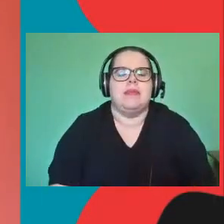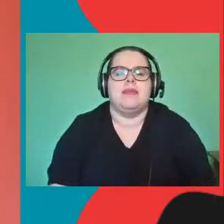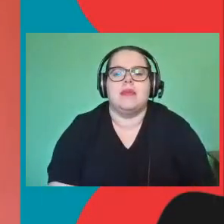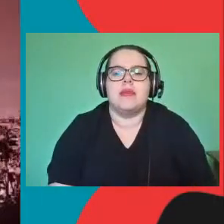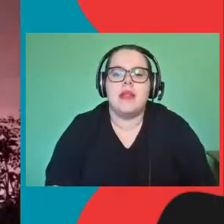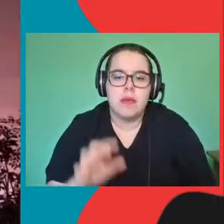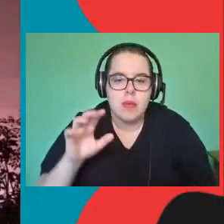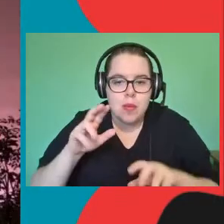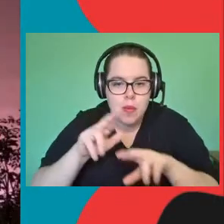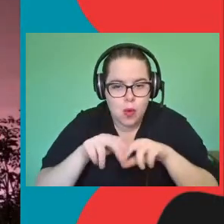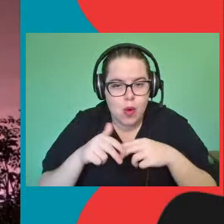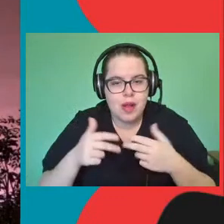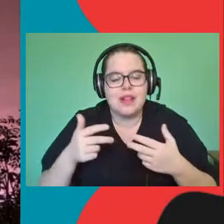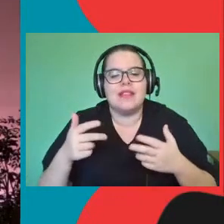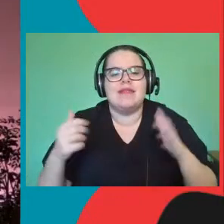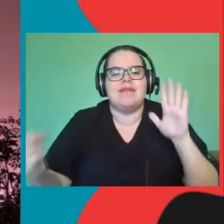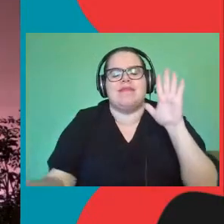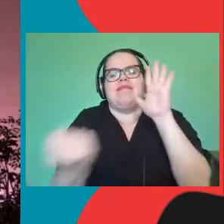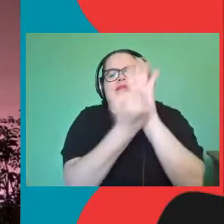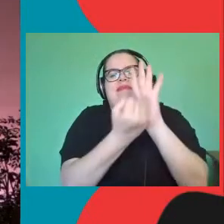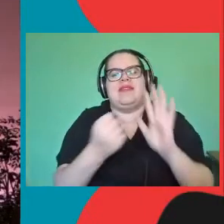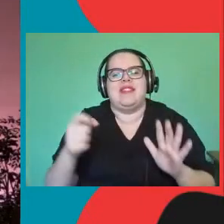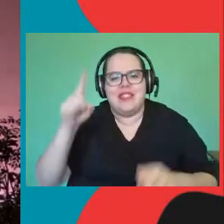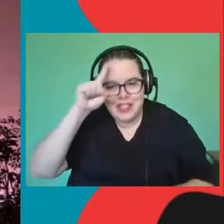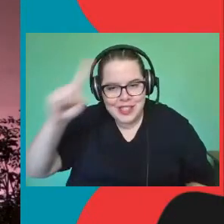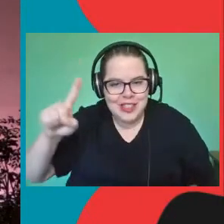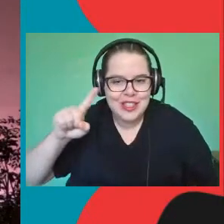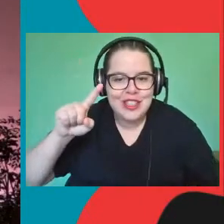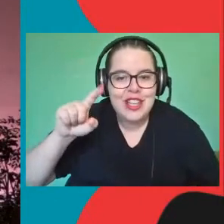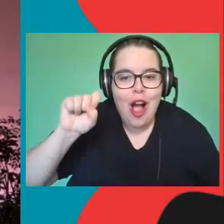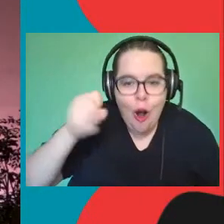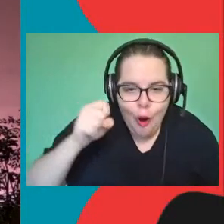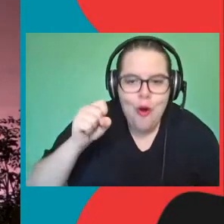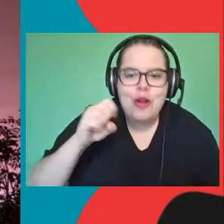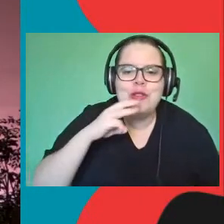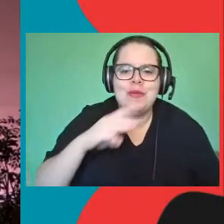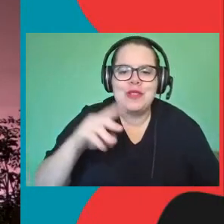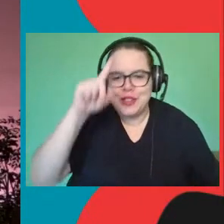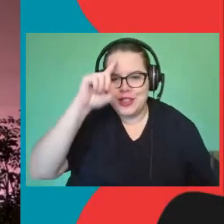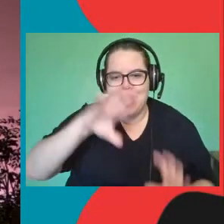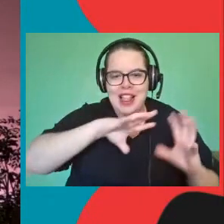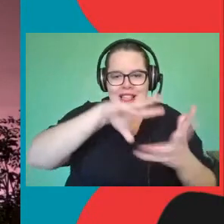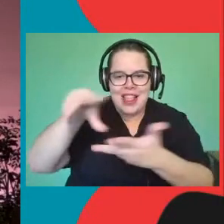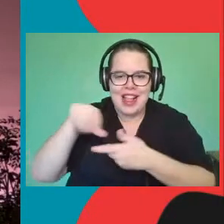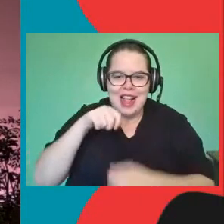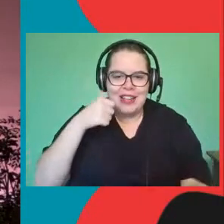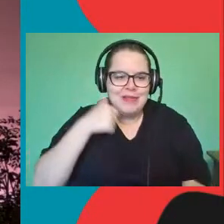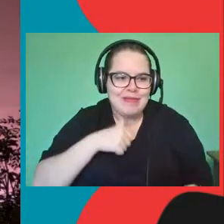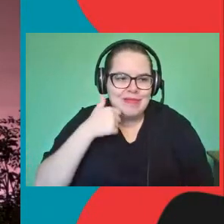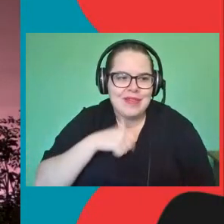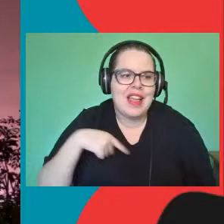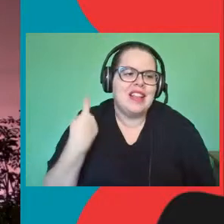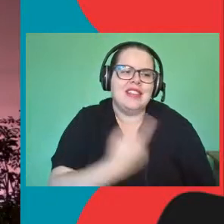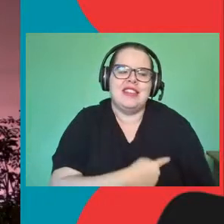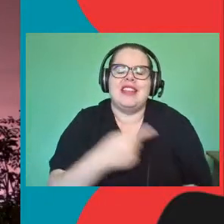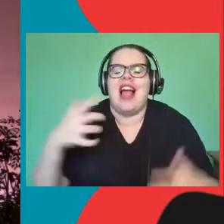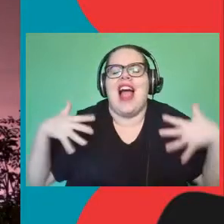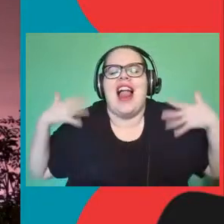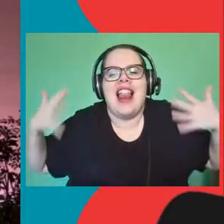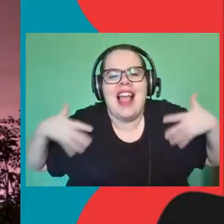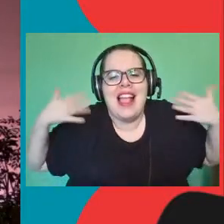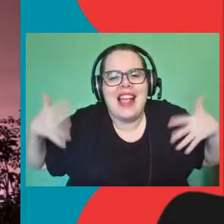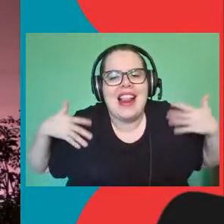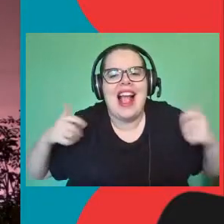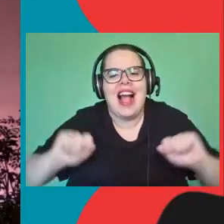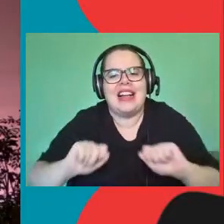num dia, né, de um marco histórico como hoje, dia 8 de março, Dia Internacional da Mulher, a gente compartilha com alegria